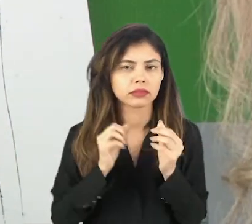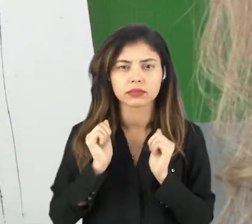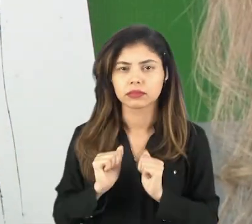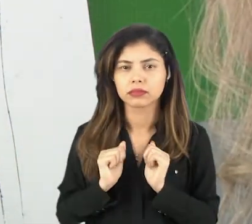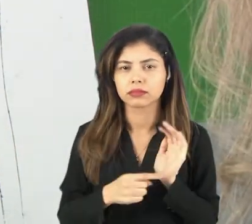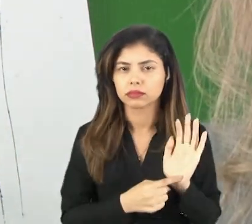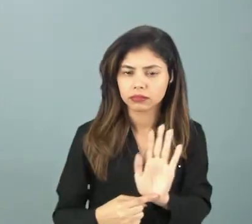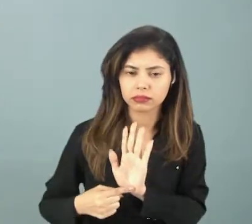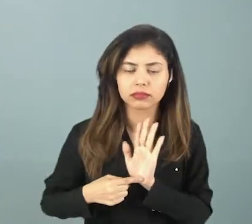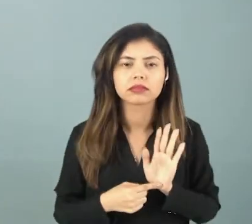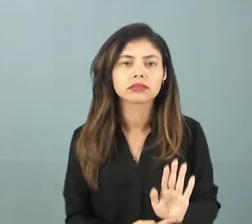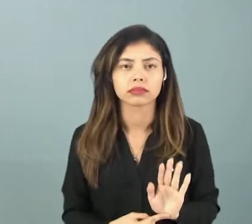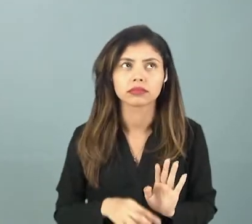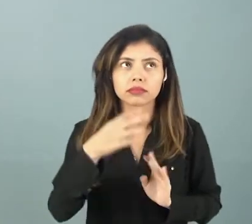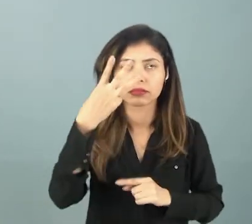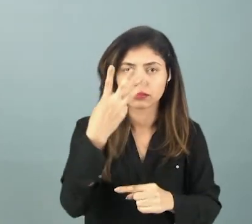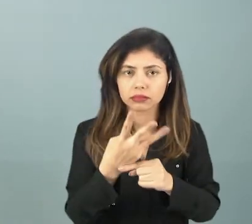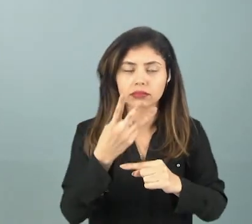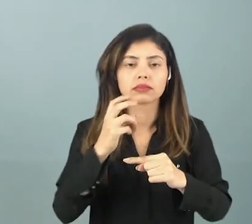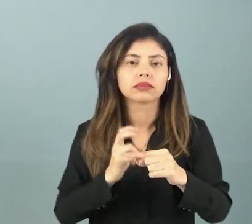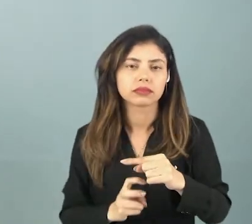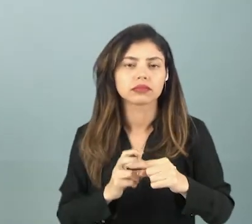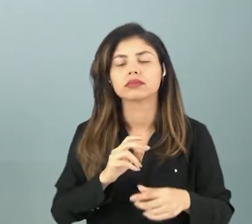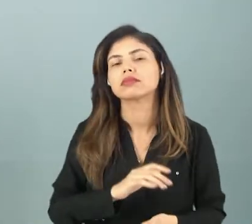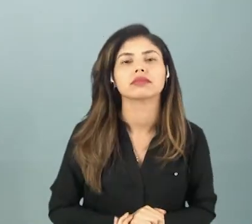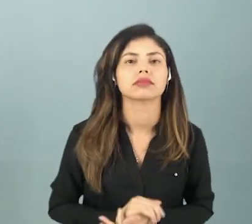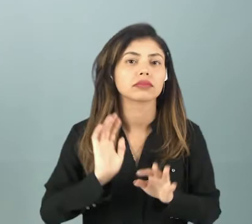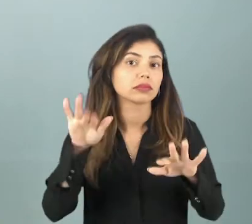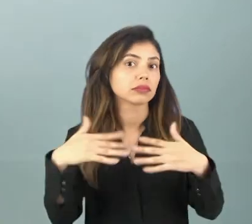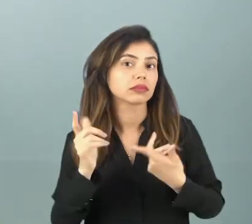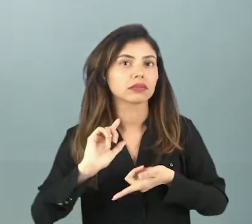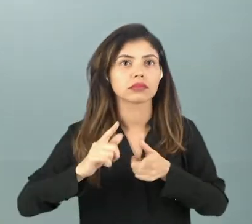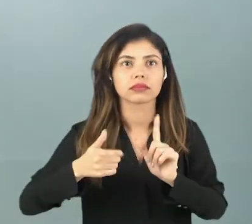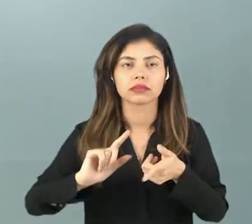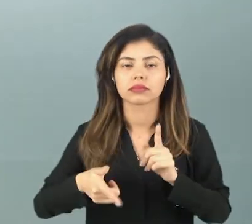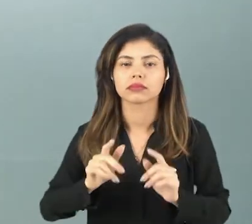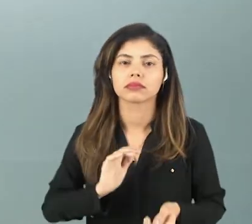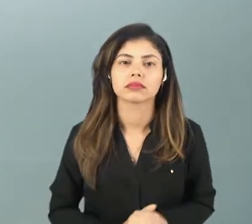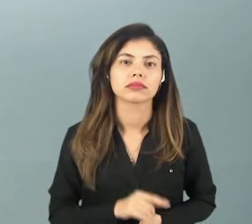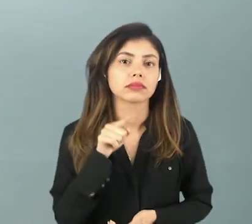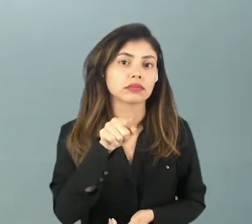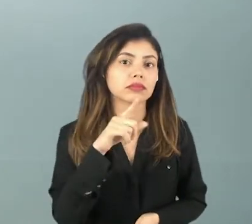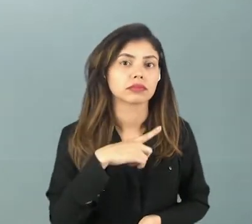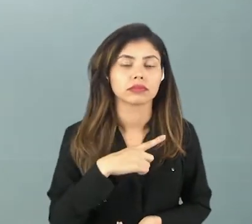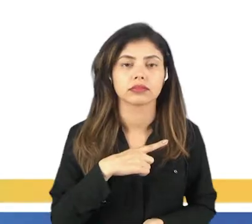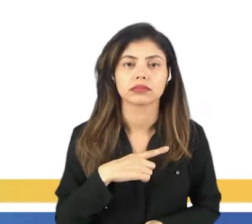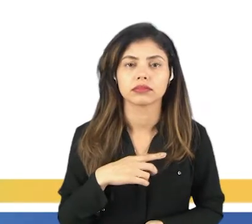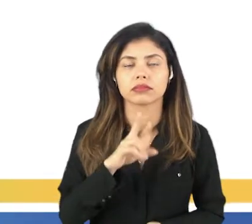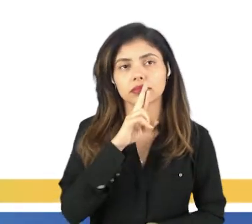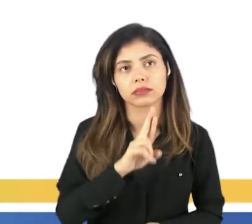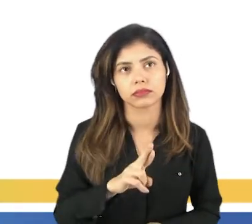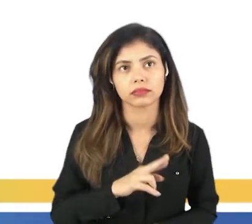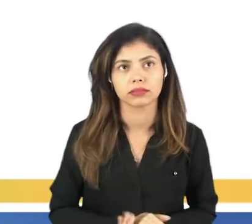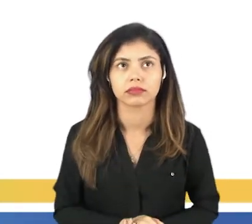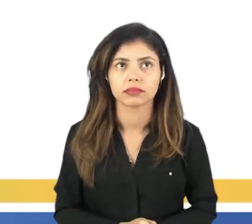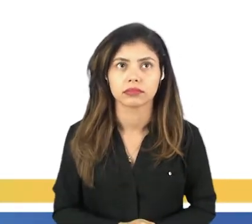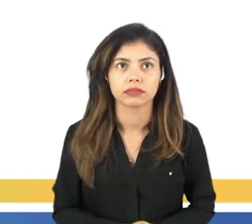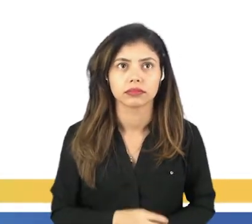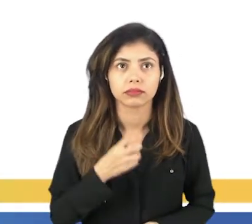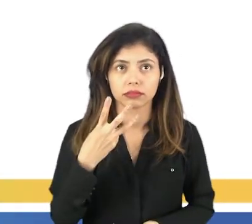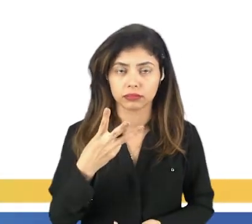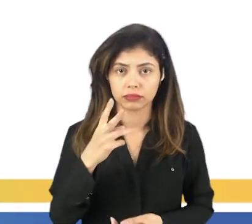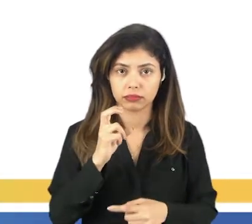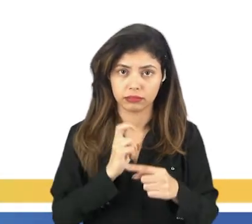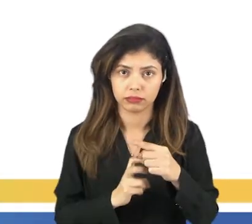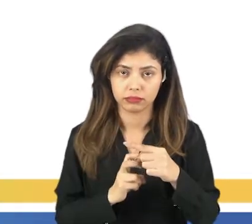também representar? 3 quinto. Qual a letrinha aí que eu tenho essa alternativa? 3